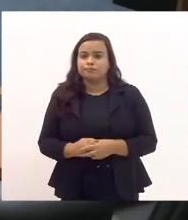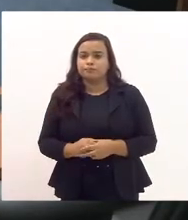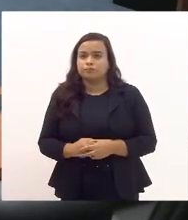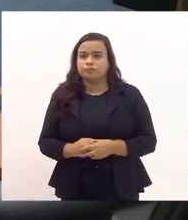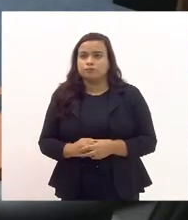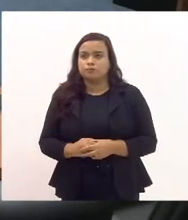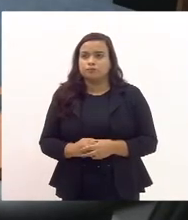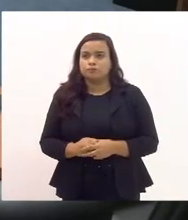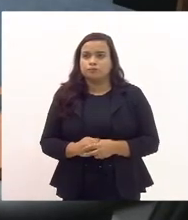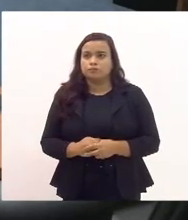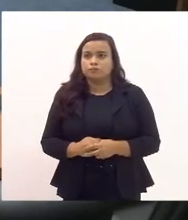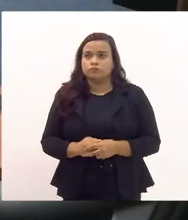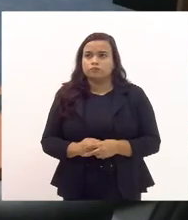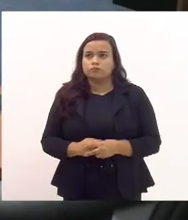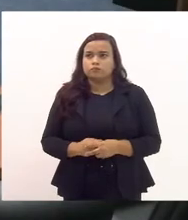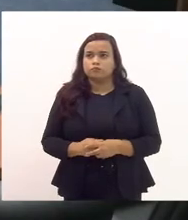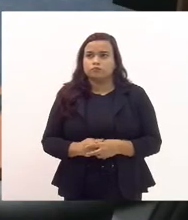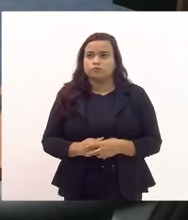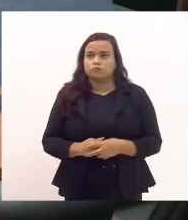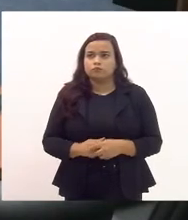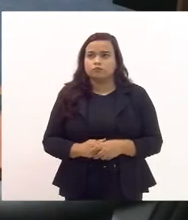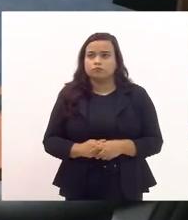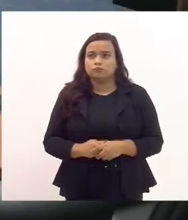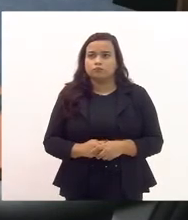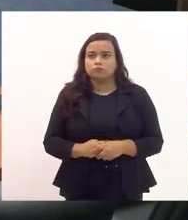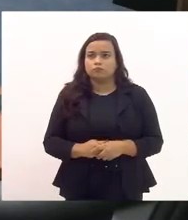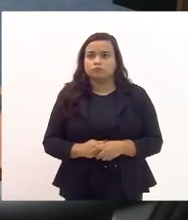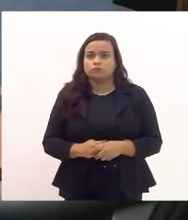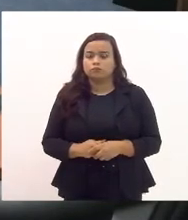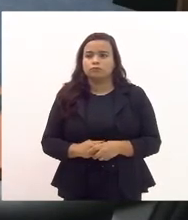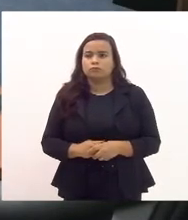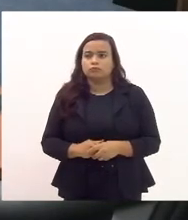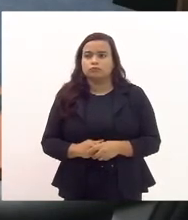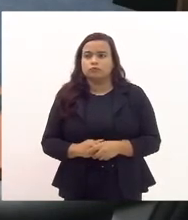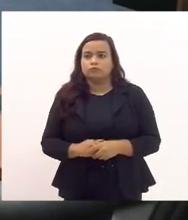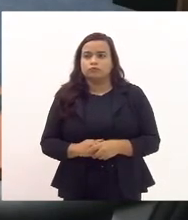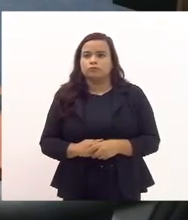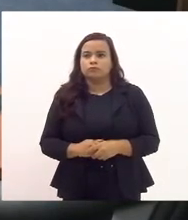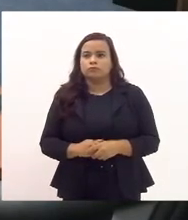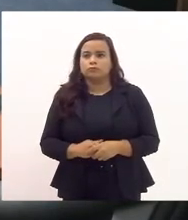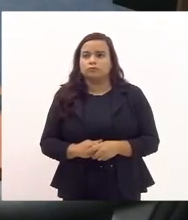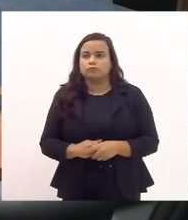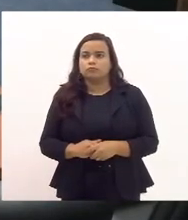E aí E aí